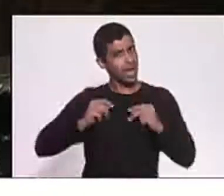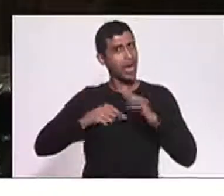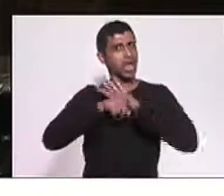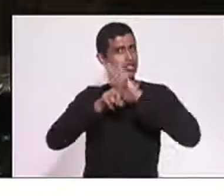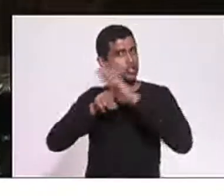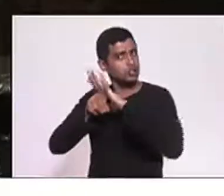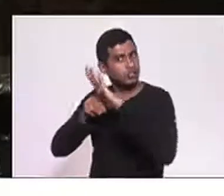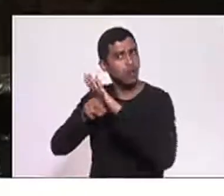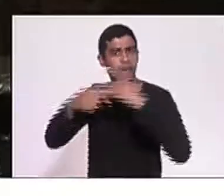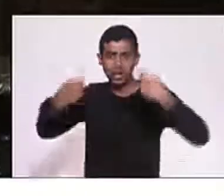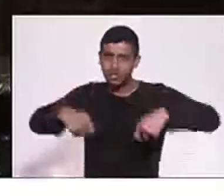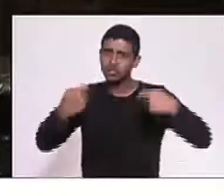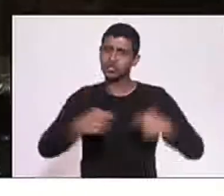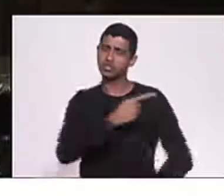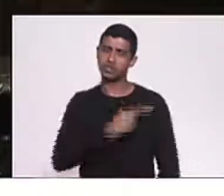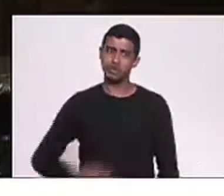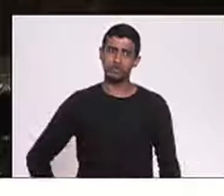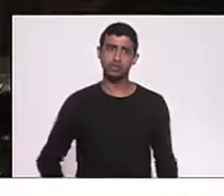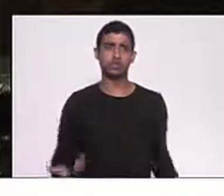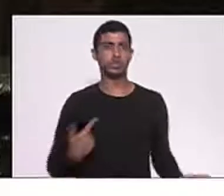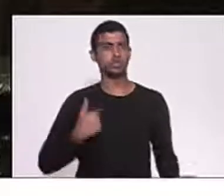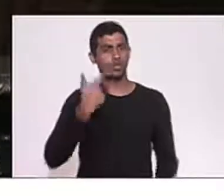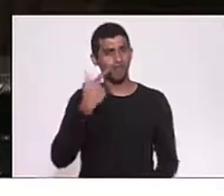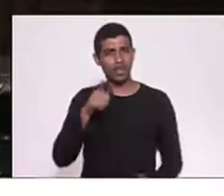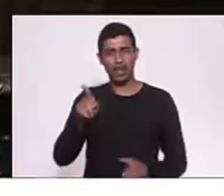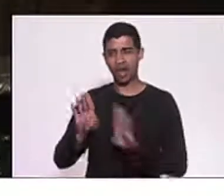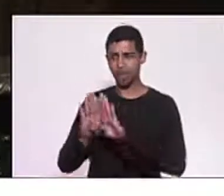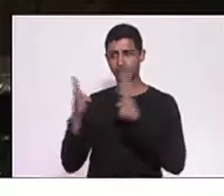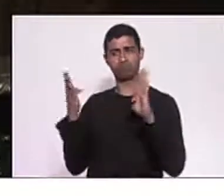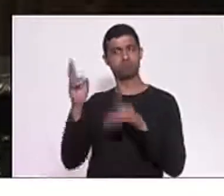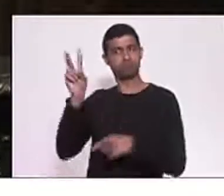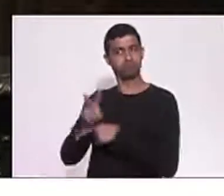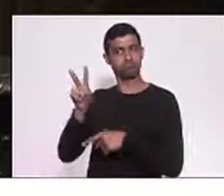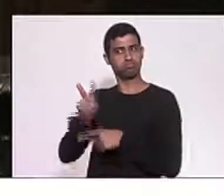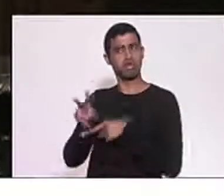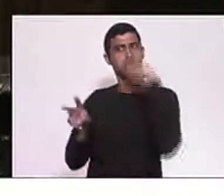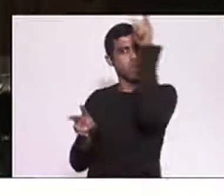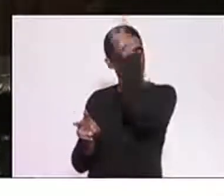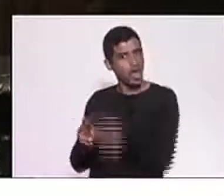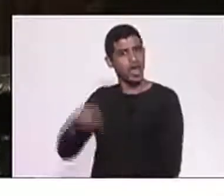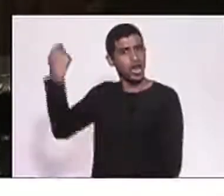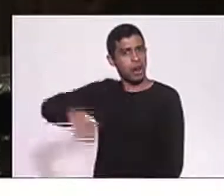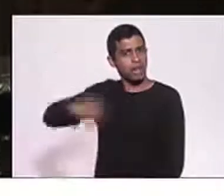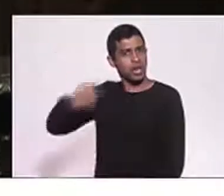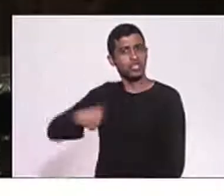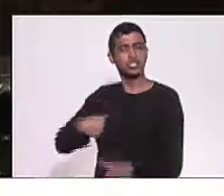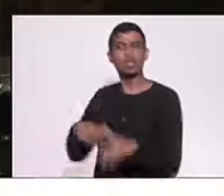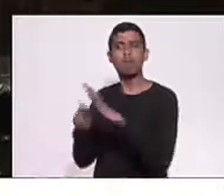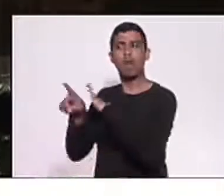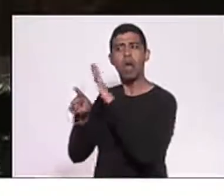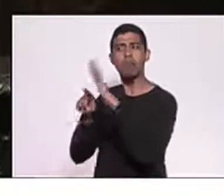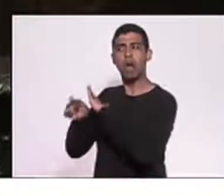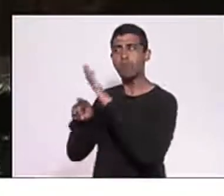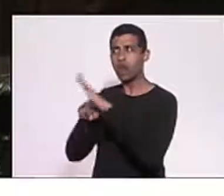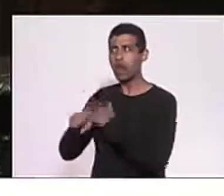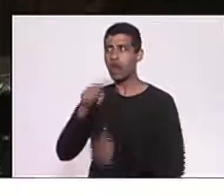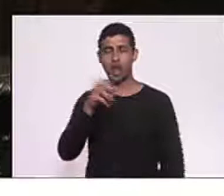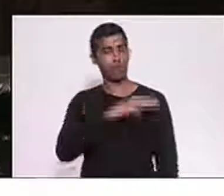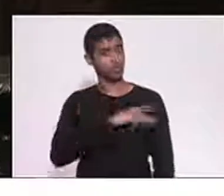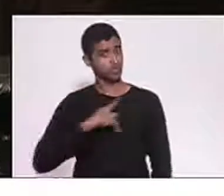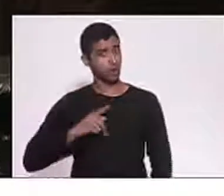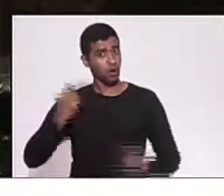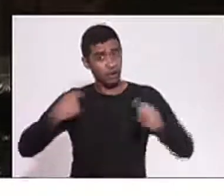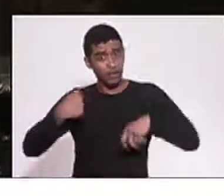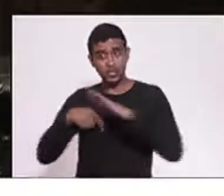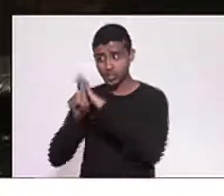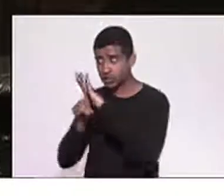investigado, senhor presidente. Este porteiro precisa ser investigado pelo Ministério